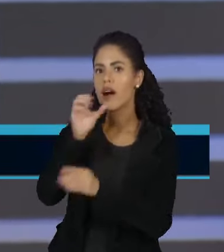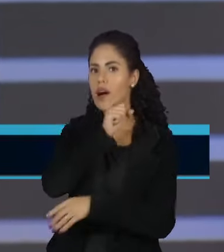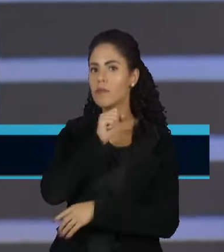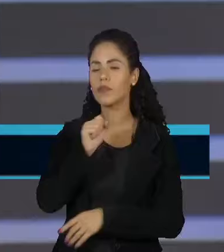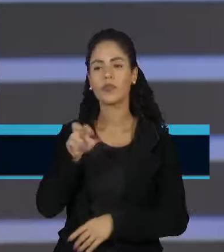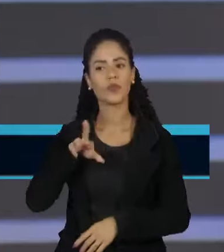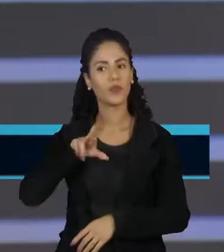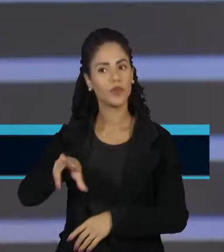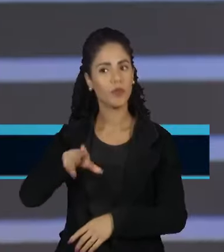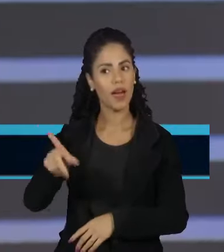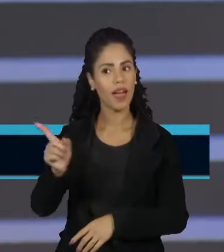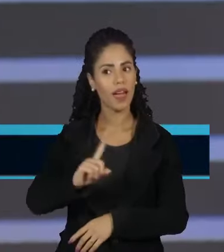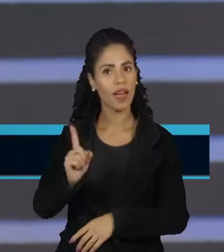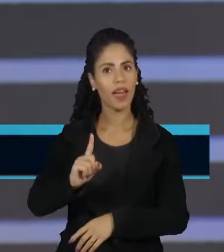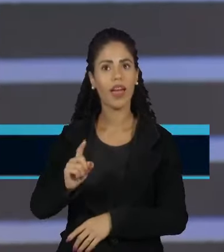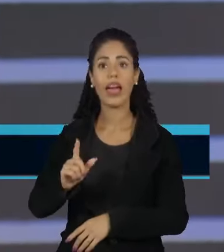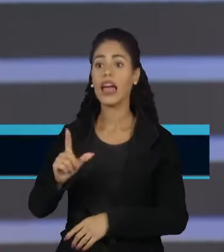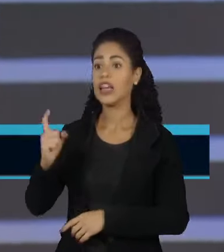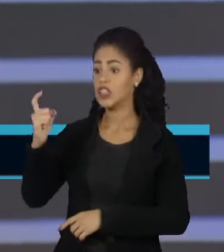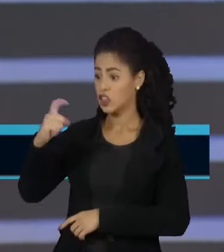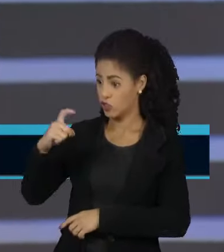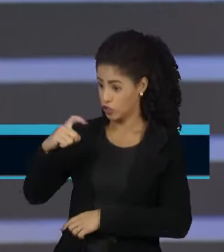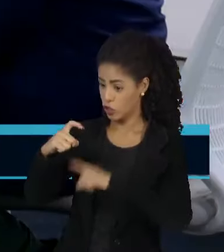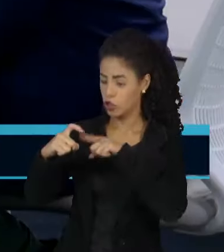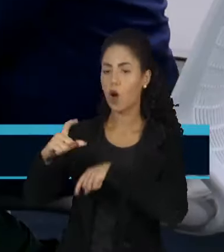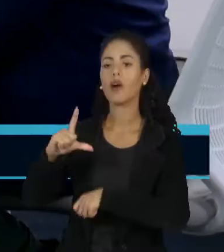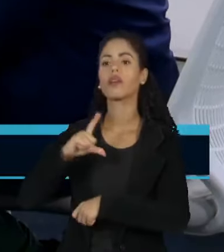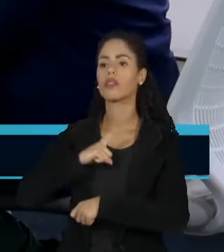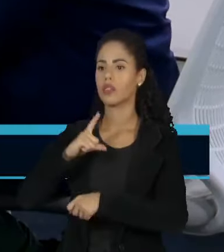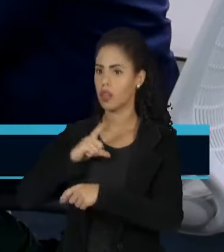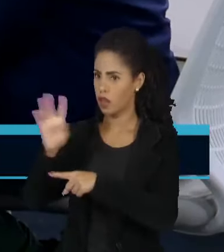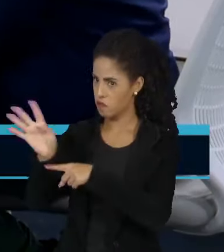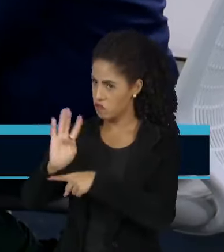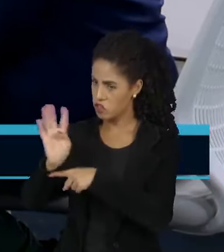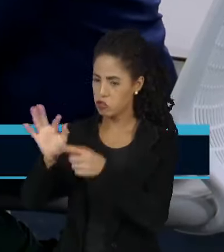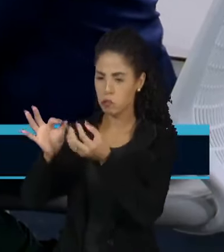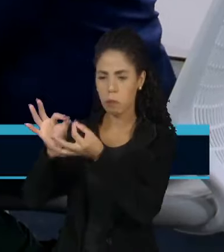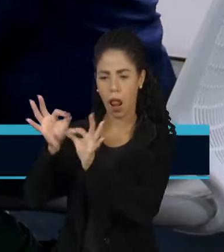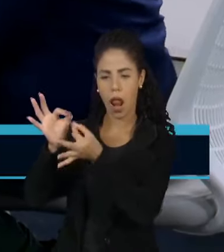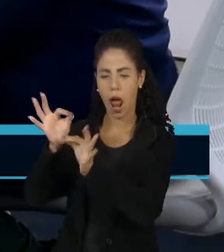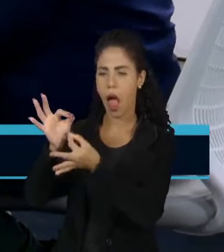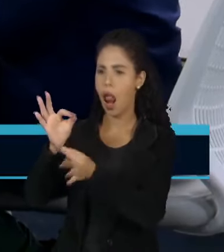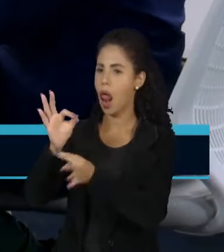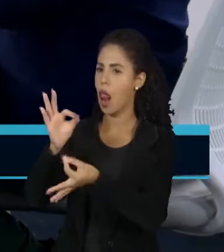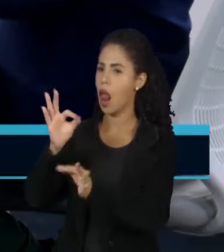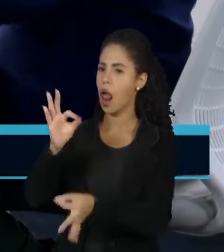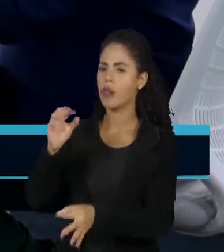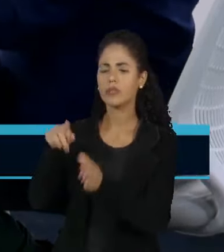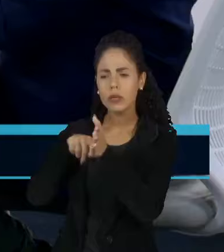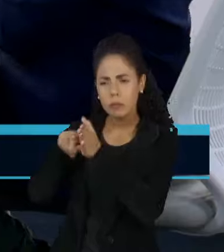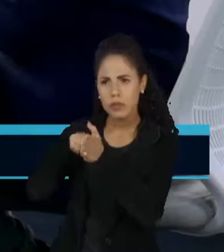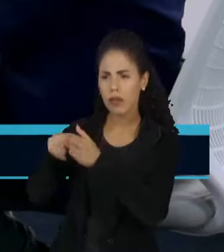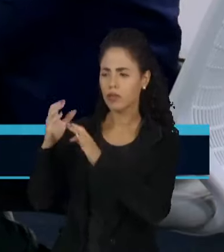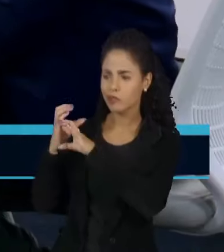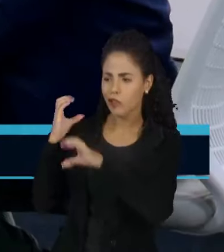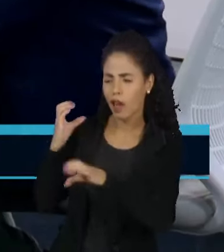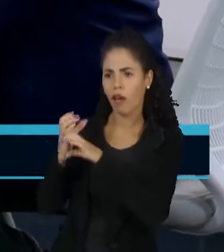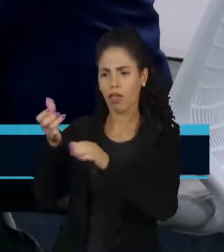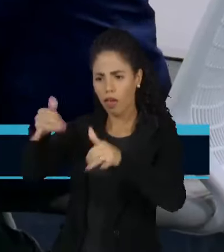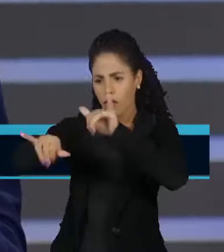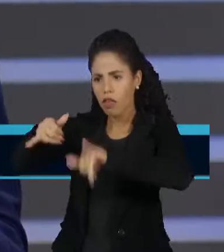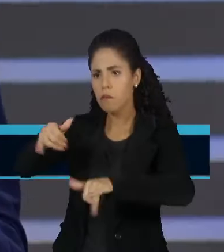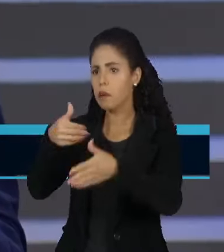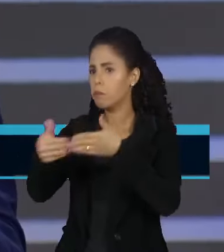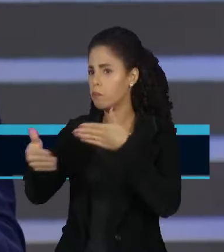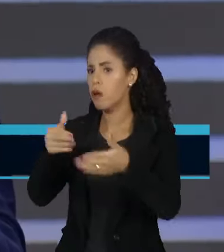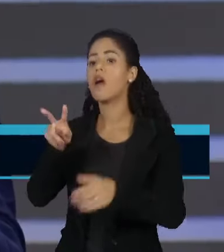essa observação, o TikTok tem vídeos extremamente longos, se você fizer pesquisa sobre qualquer assunto, engenharia, química, qualquer assunto, você